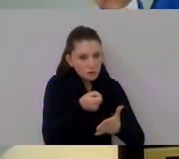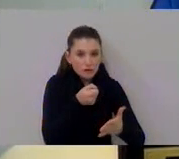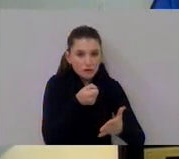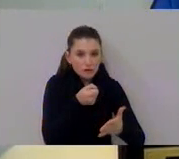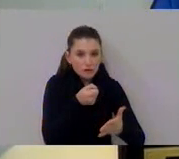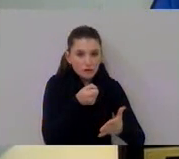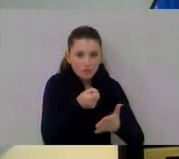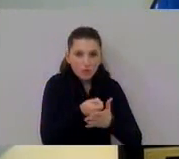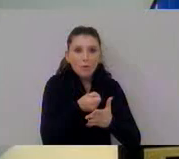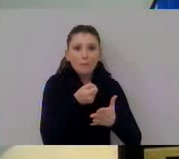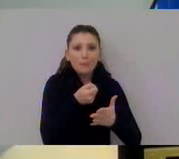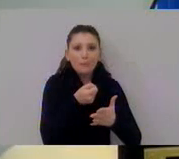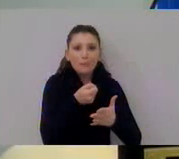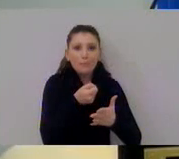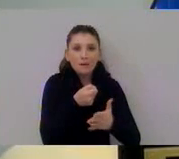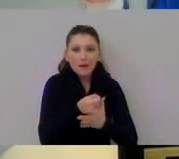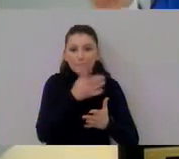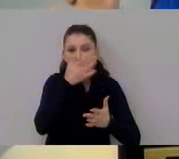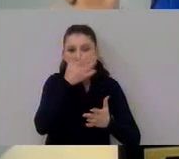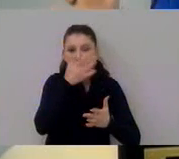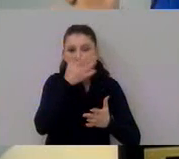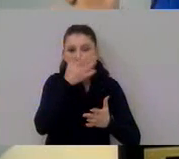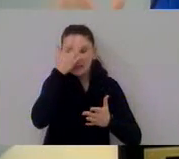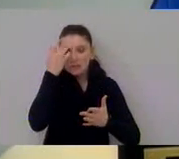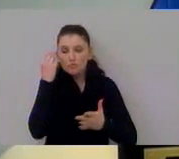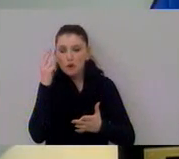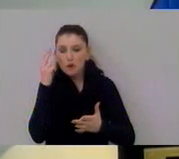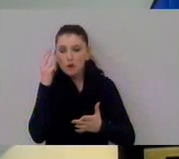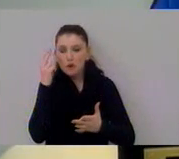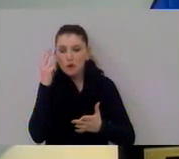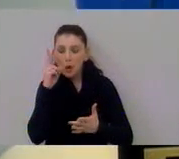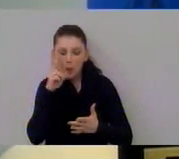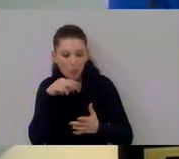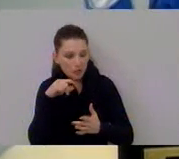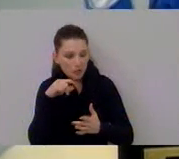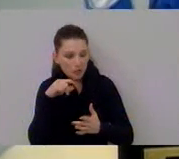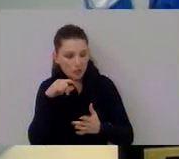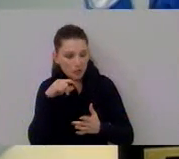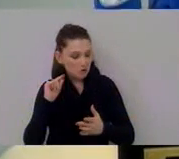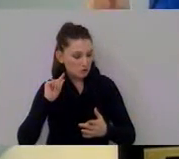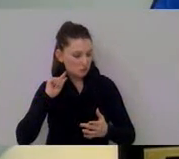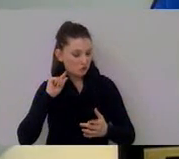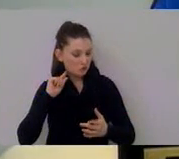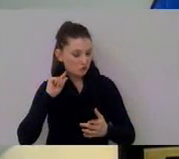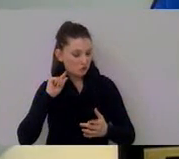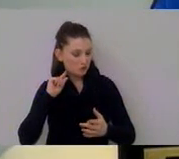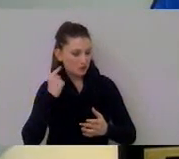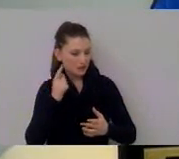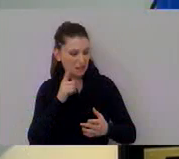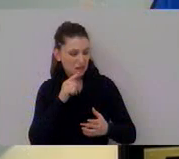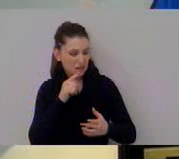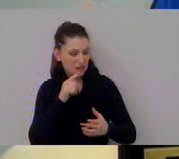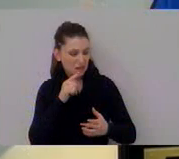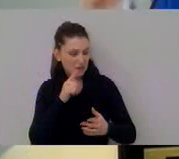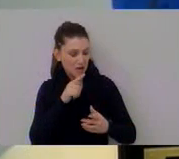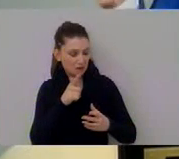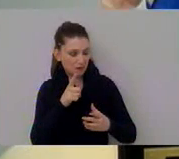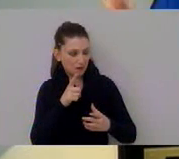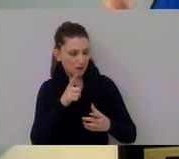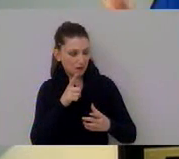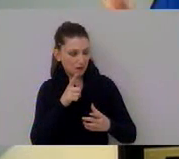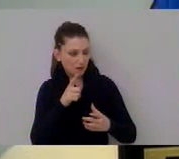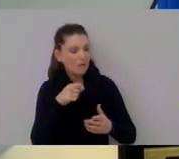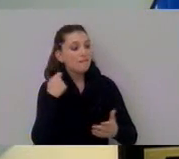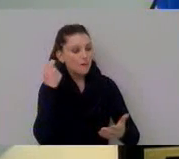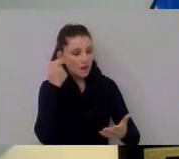morador que vê o esgoto lá, céu aberto, e vai no órgão competente e faz